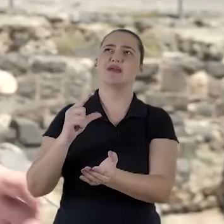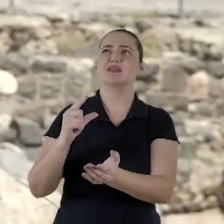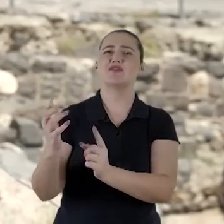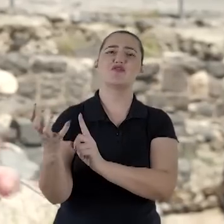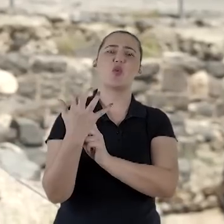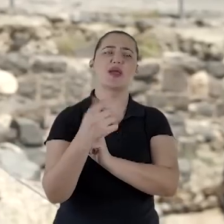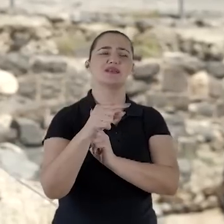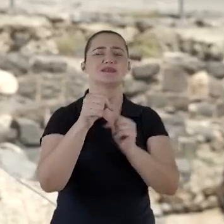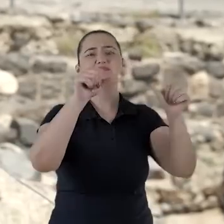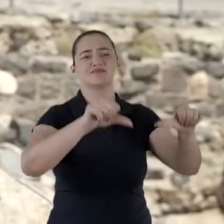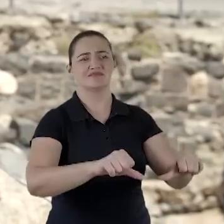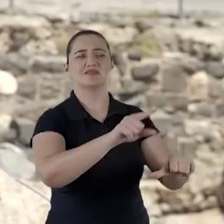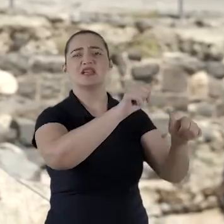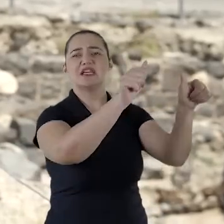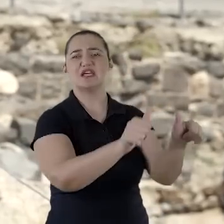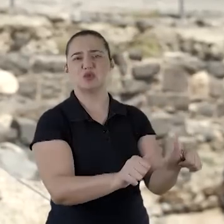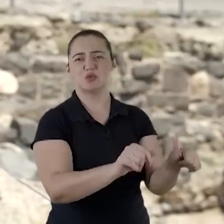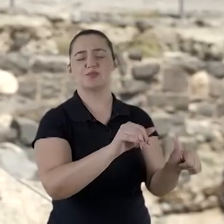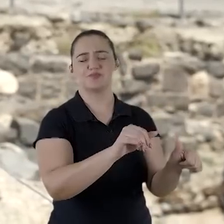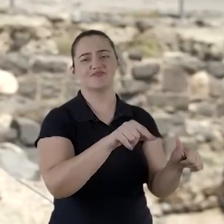cultura helenística.